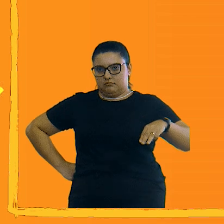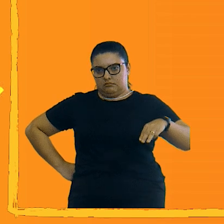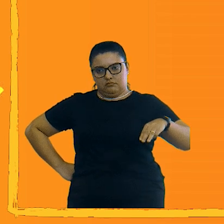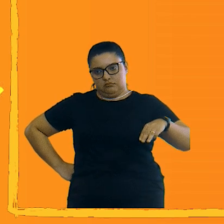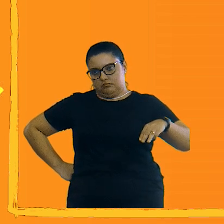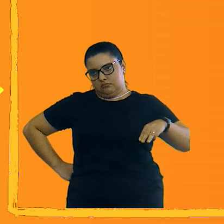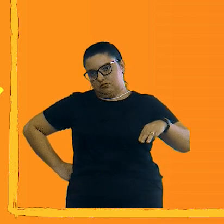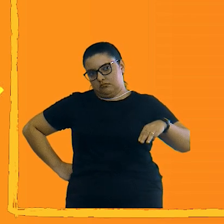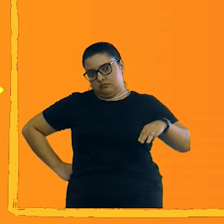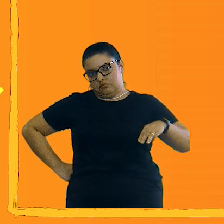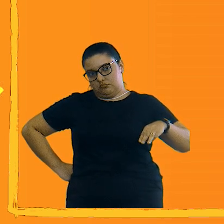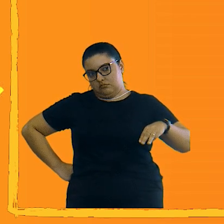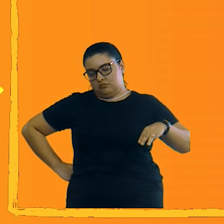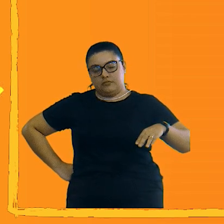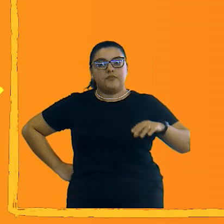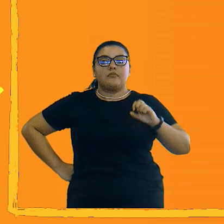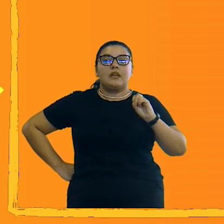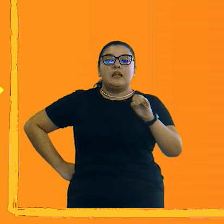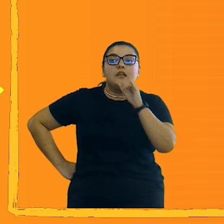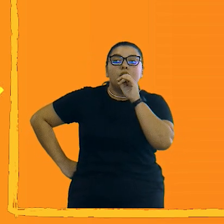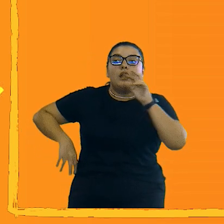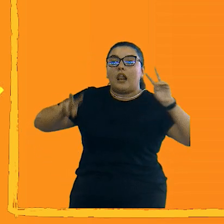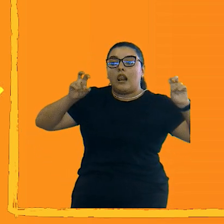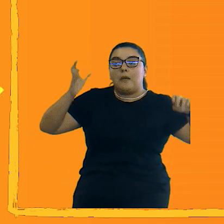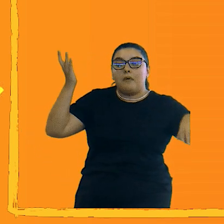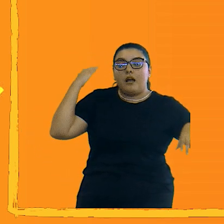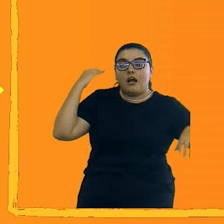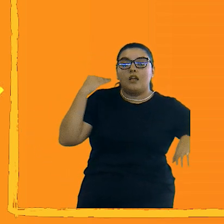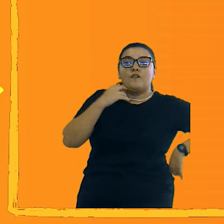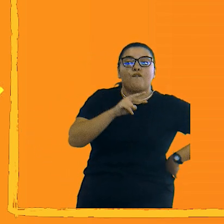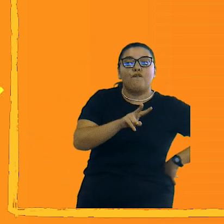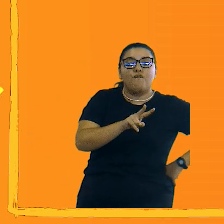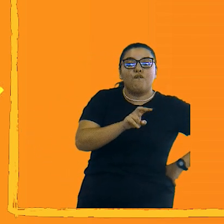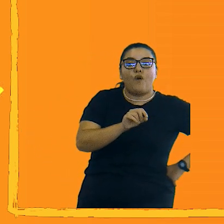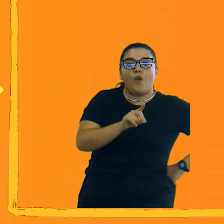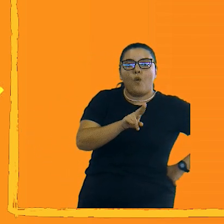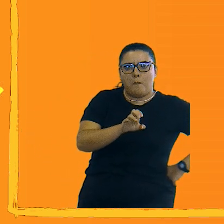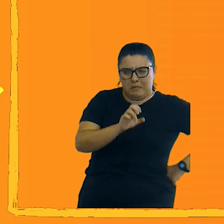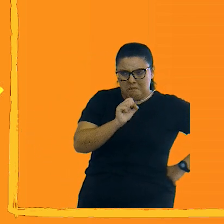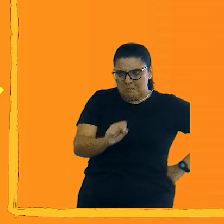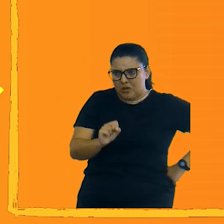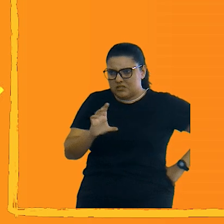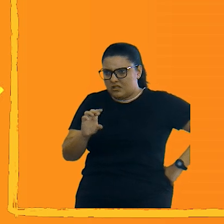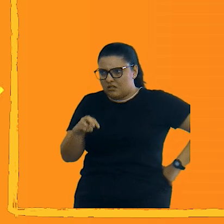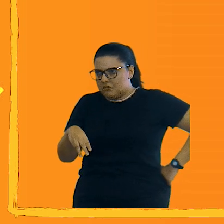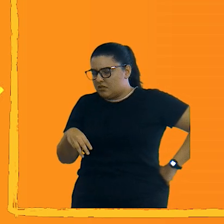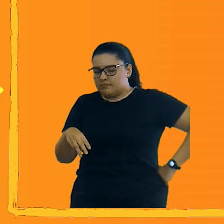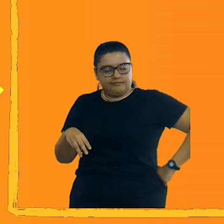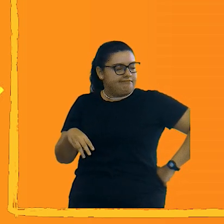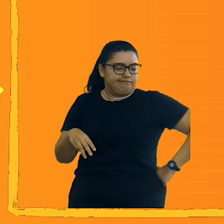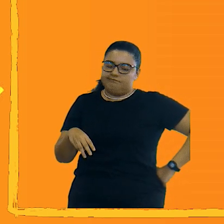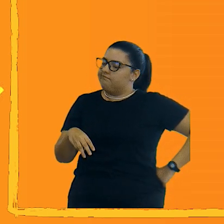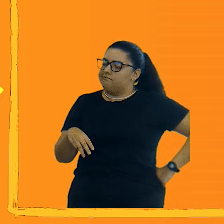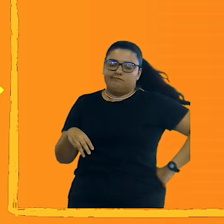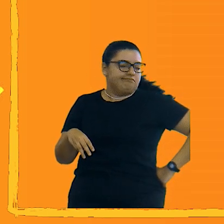centímetro volume quando eu falo de volume pode ser centímetro